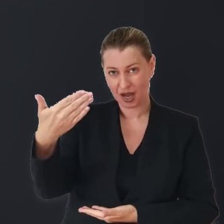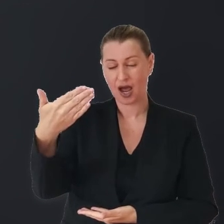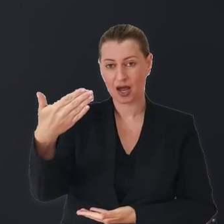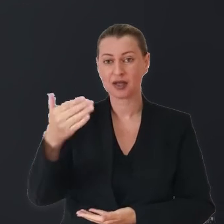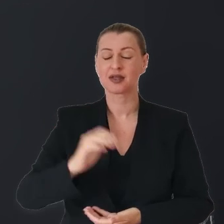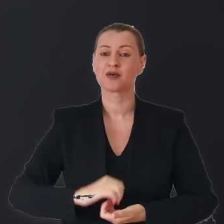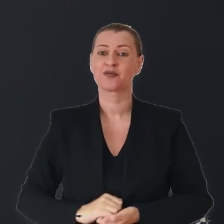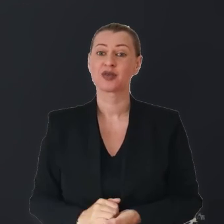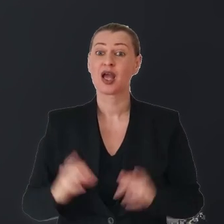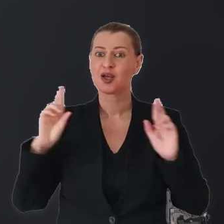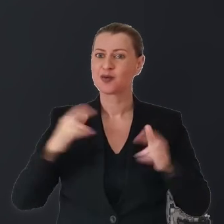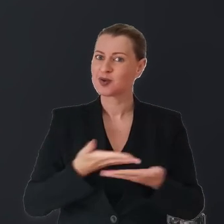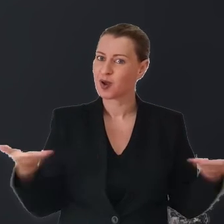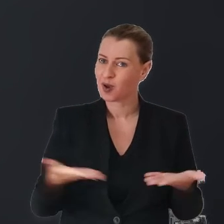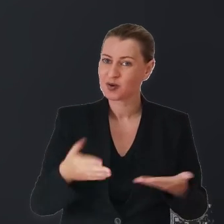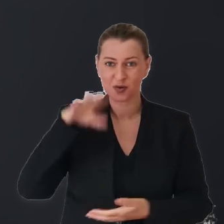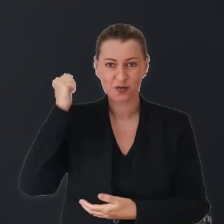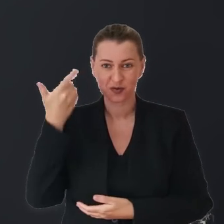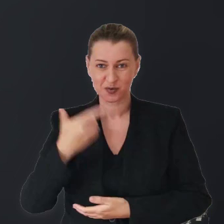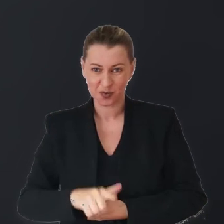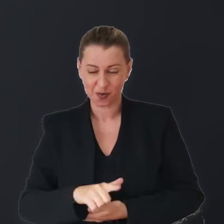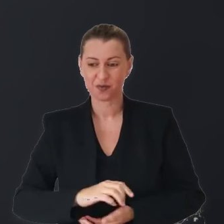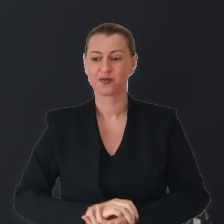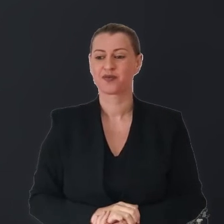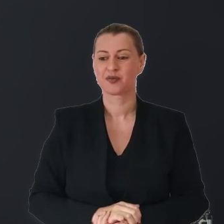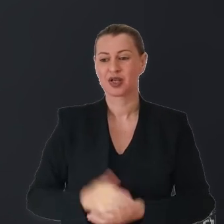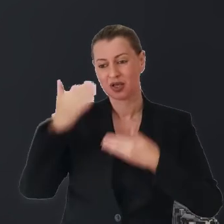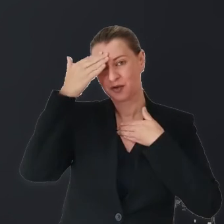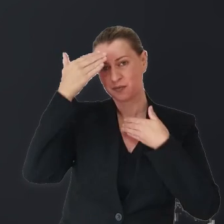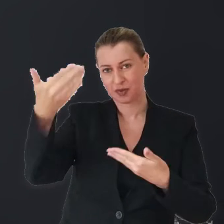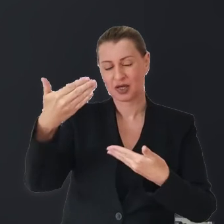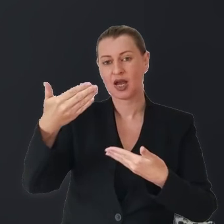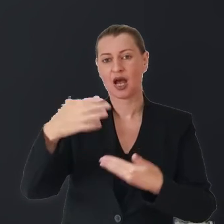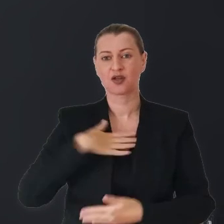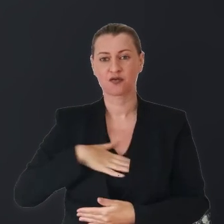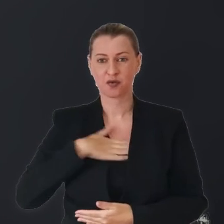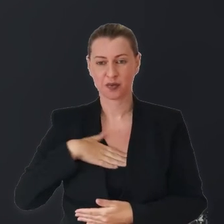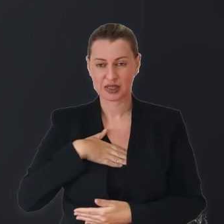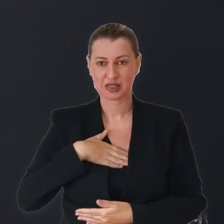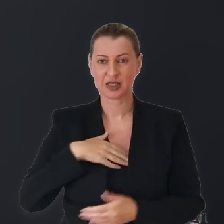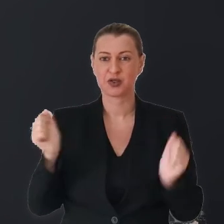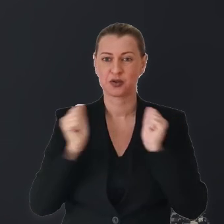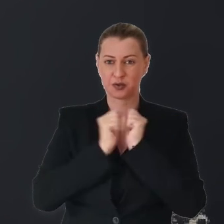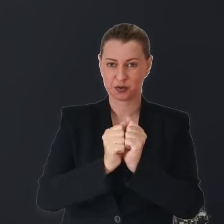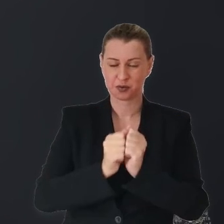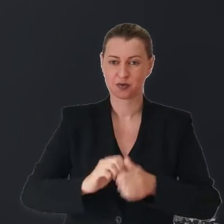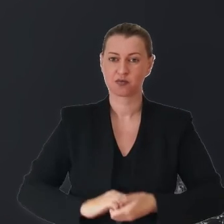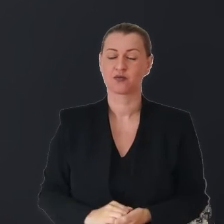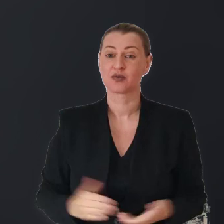pela tua participação, professora, esperamos te ouvir aqui mais vezes. Muito obrigada, foi um prazer estar com